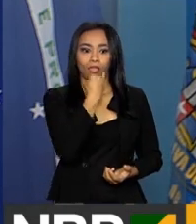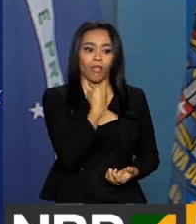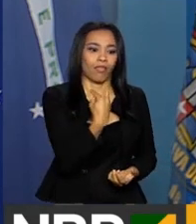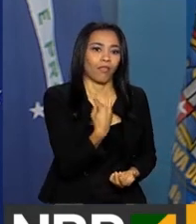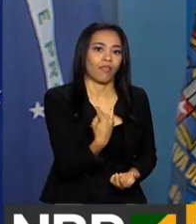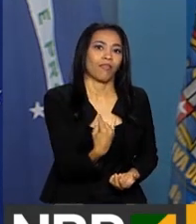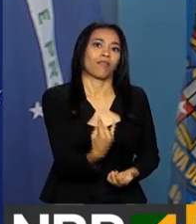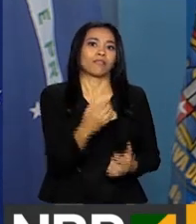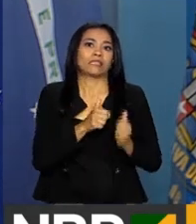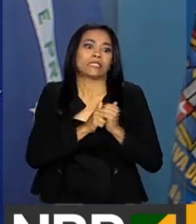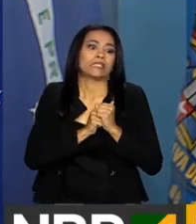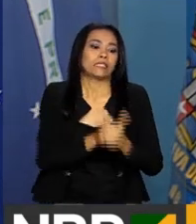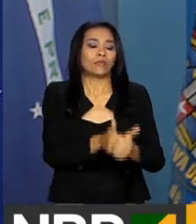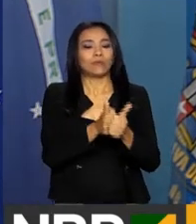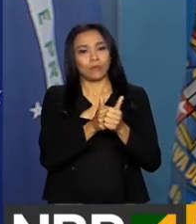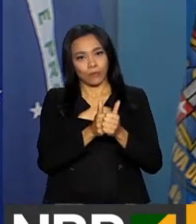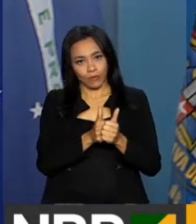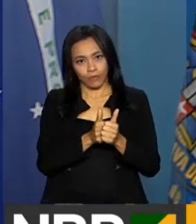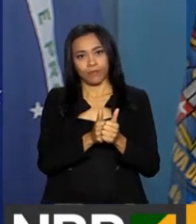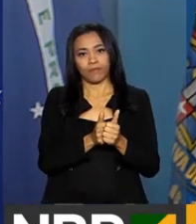texto da constituição brasileira